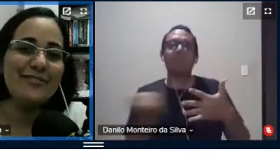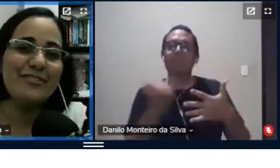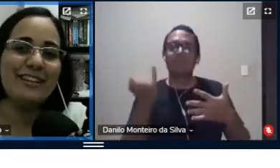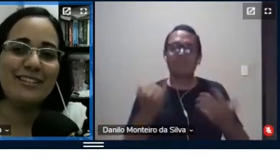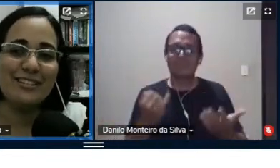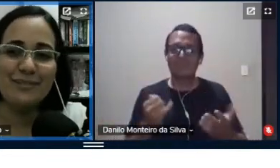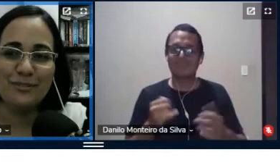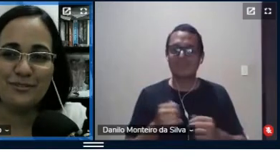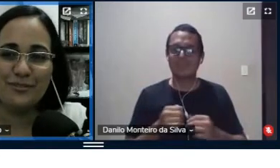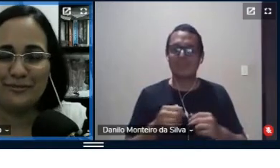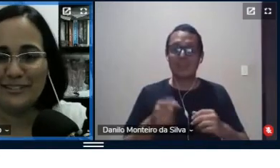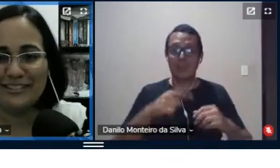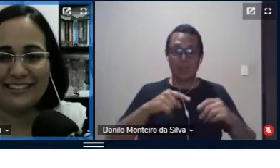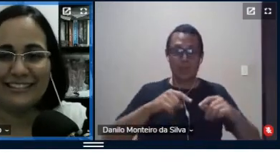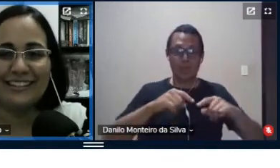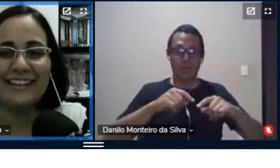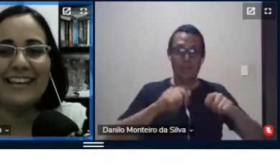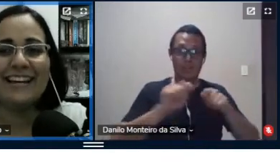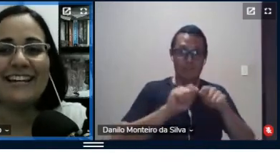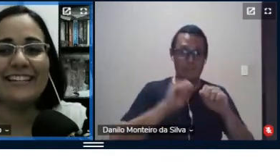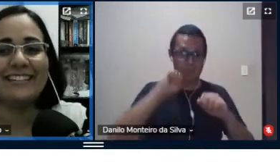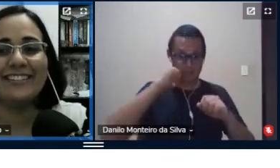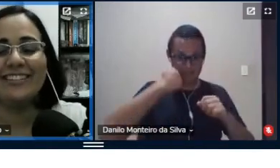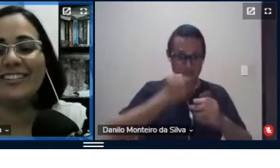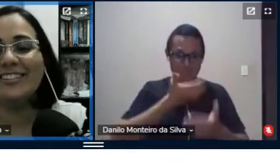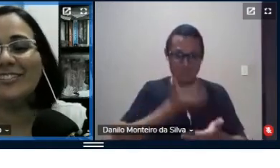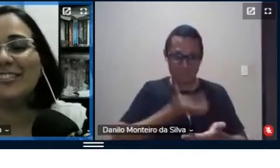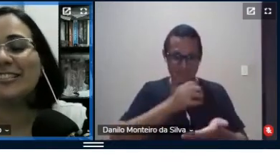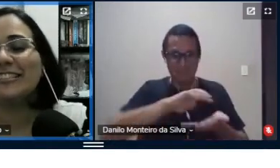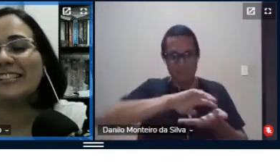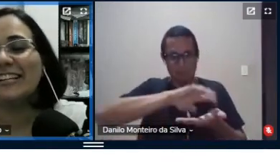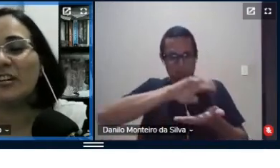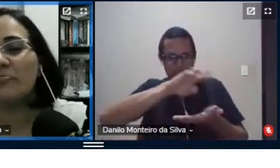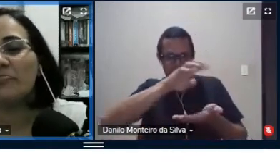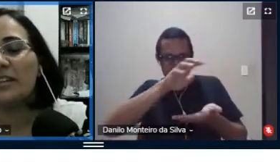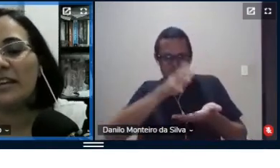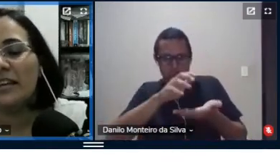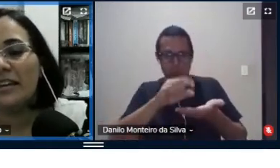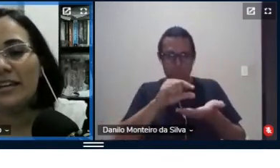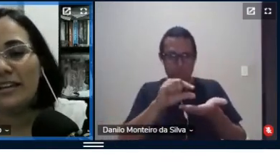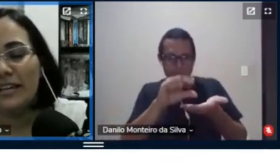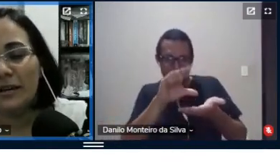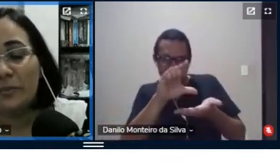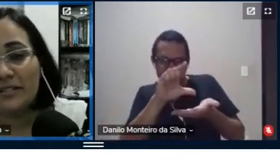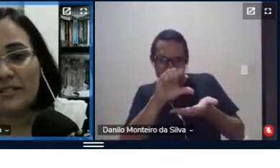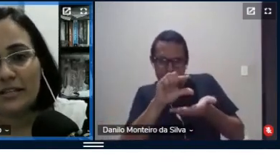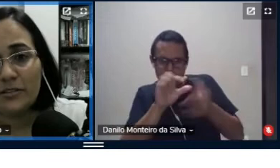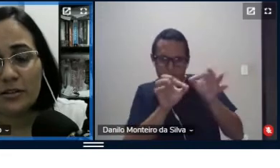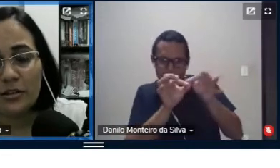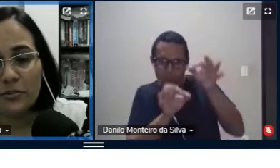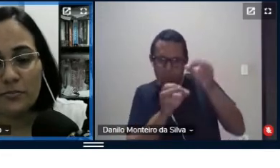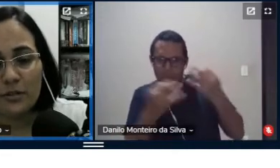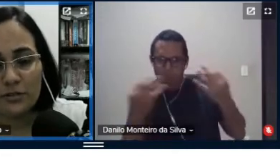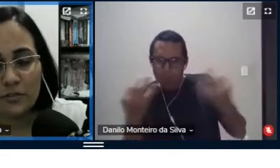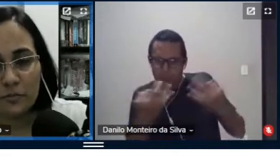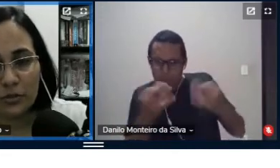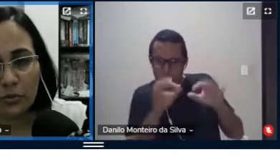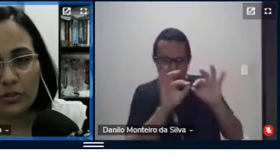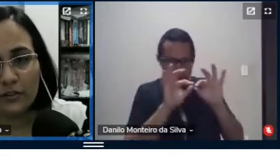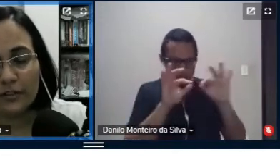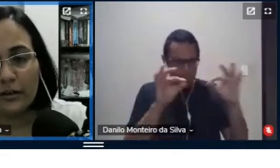de 5 centímetros, vamos ver assim, crescidos, tá? E eu preciso que os